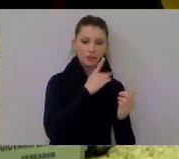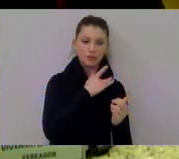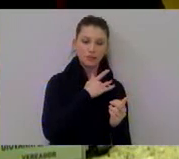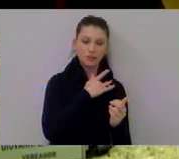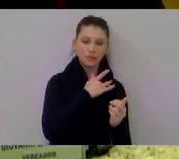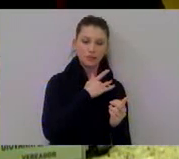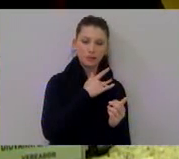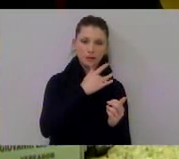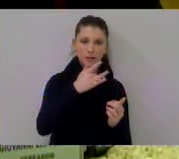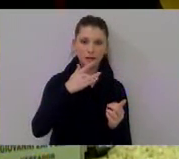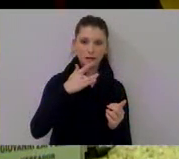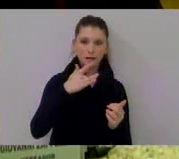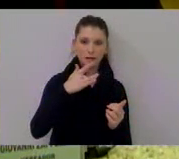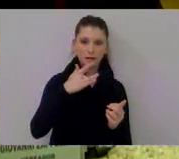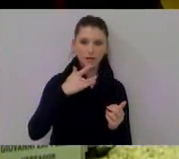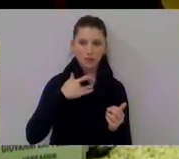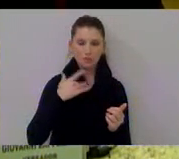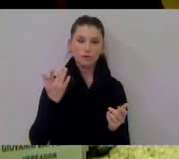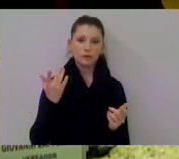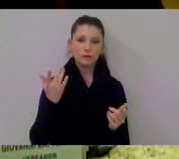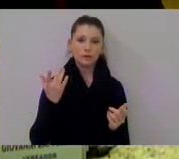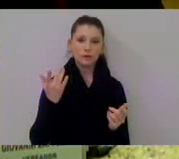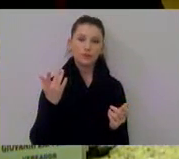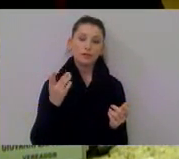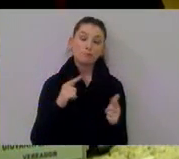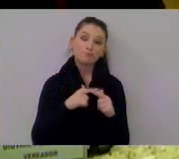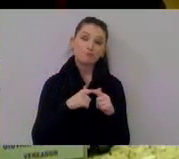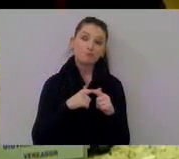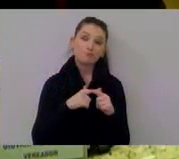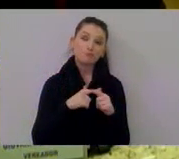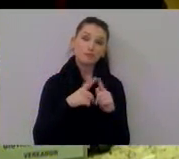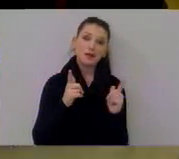paredes e forros mofados.